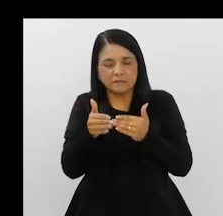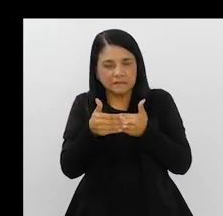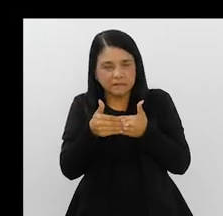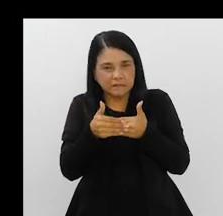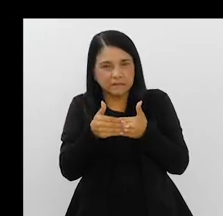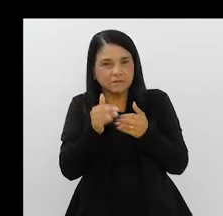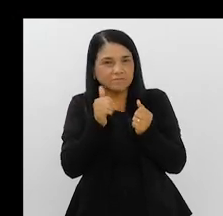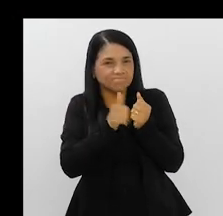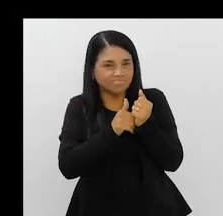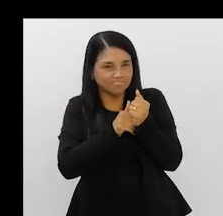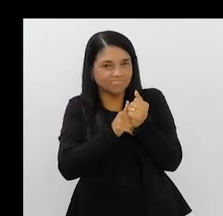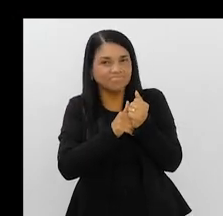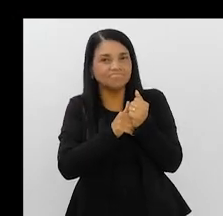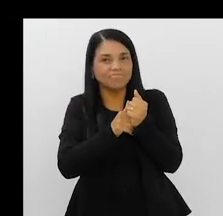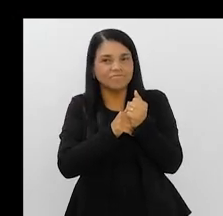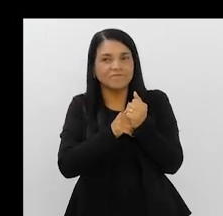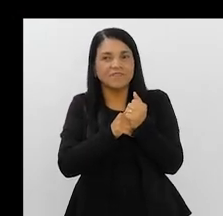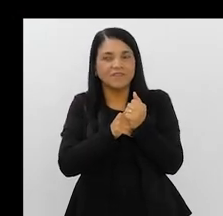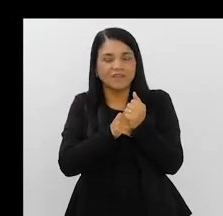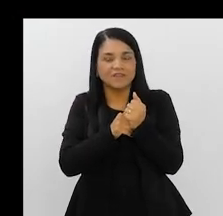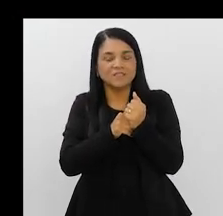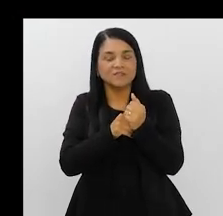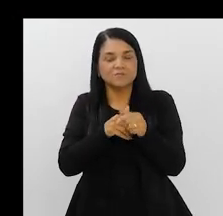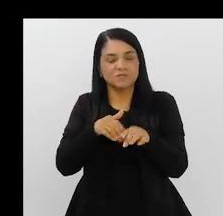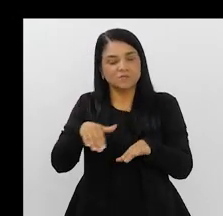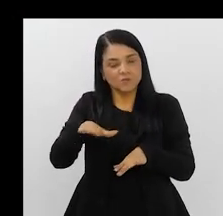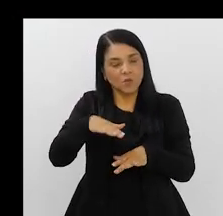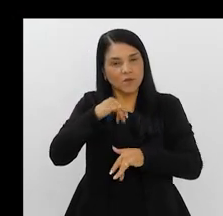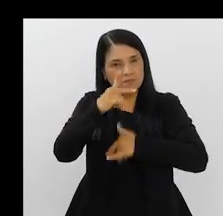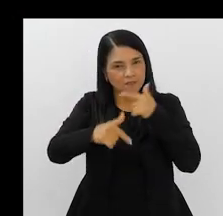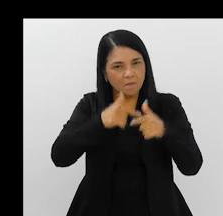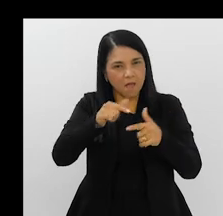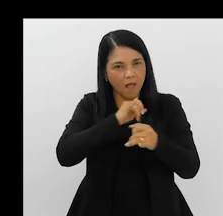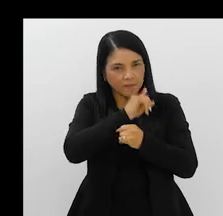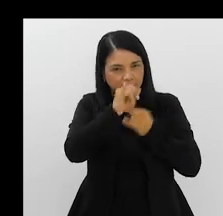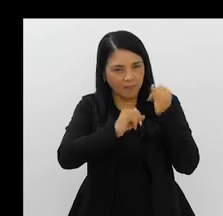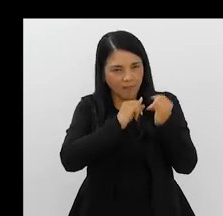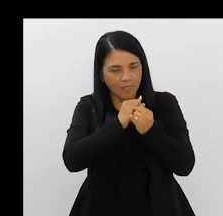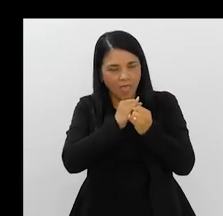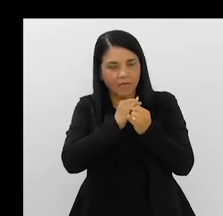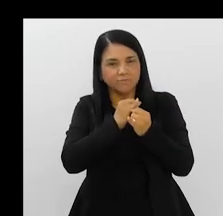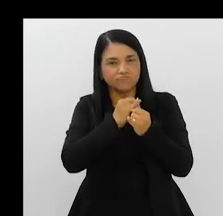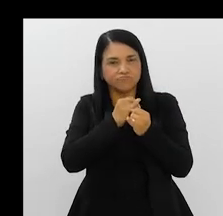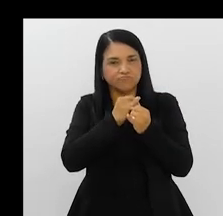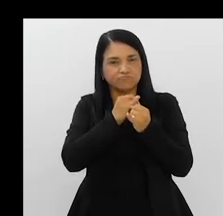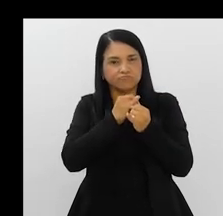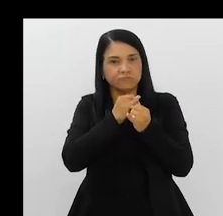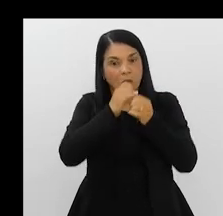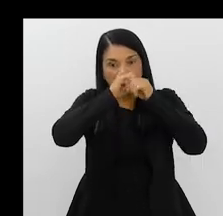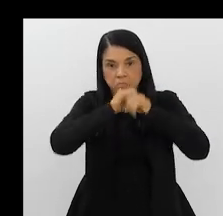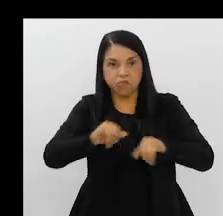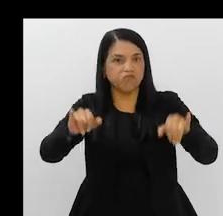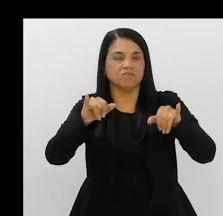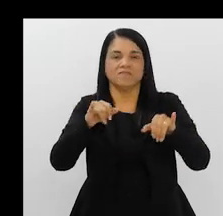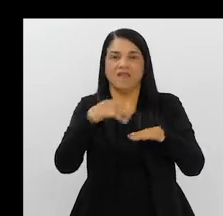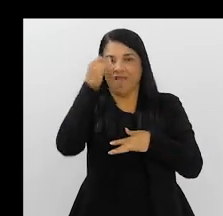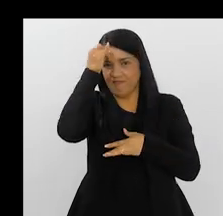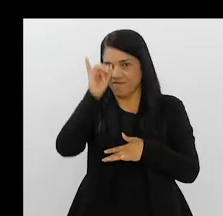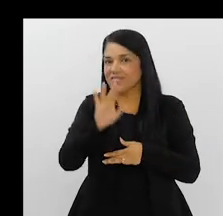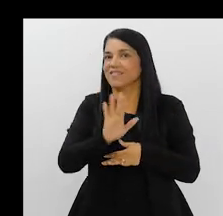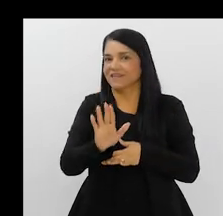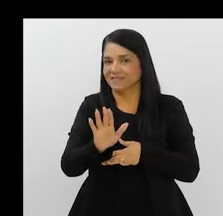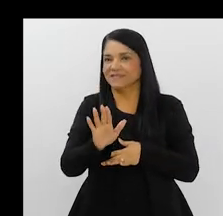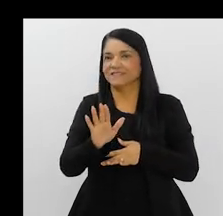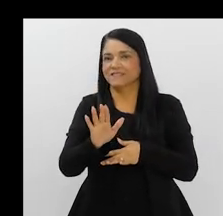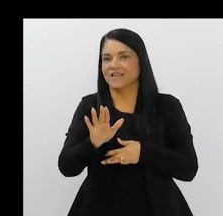soltando. Não divulgam tanto, né? Imagens ou soltando alguma coisa para o pessoal que trabalha com a internet, né? Acho